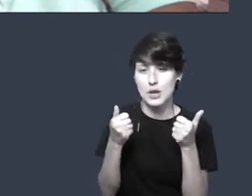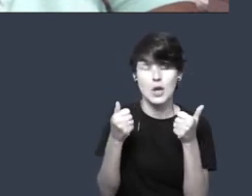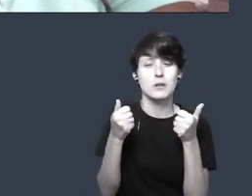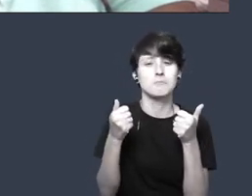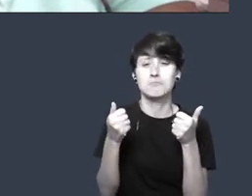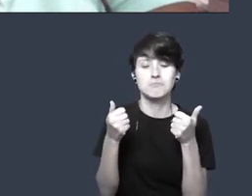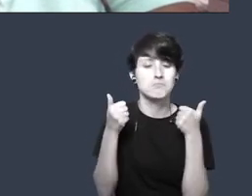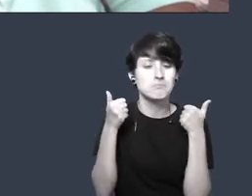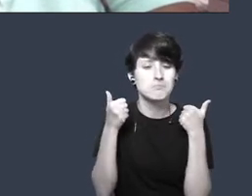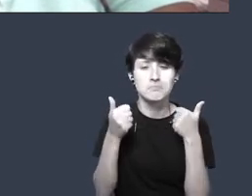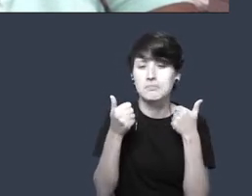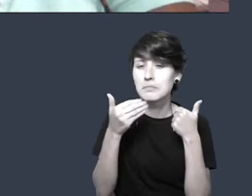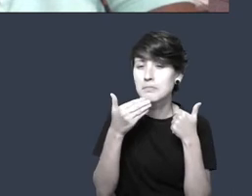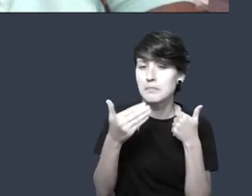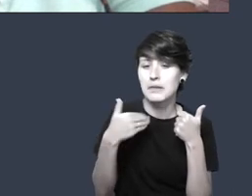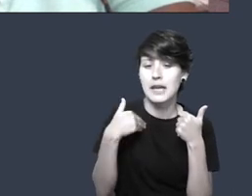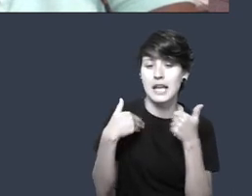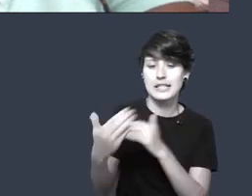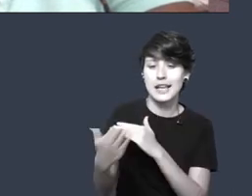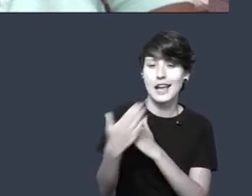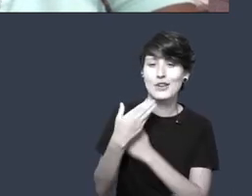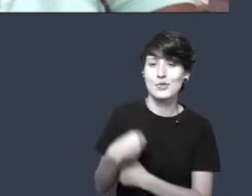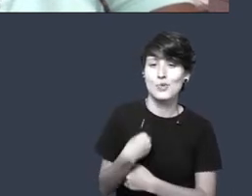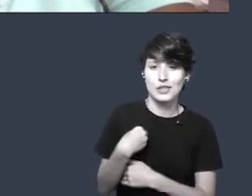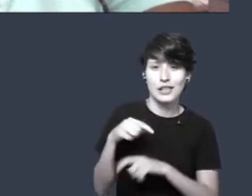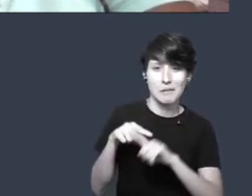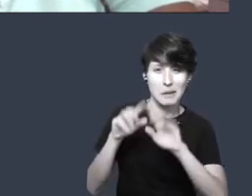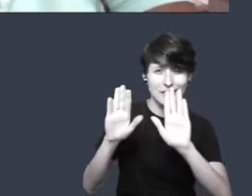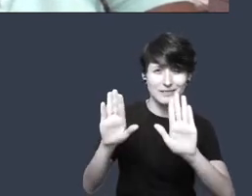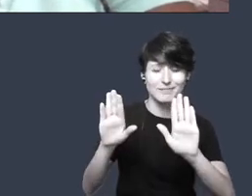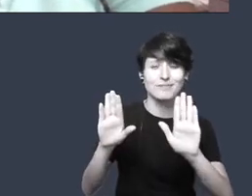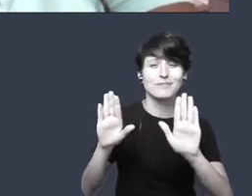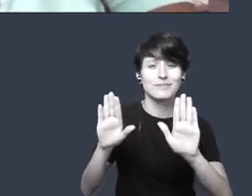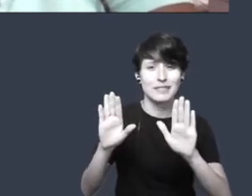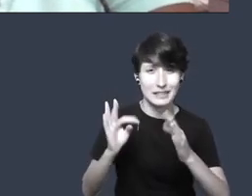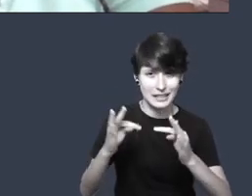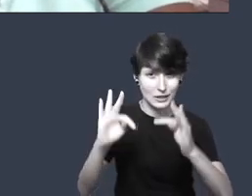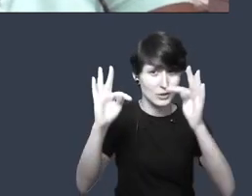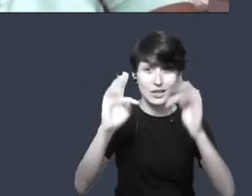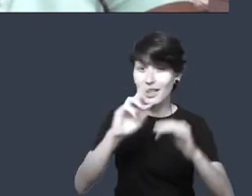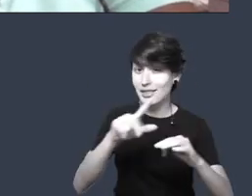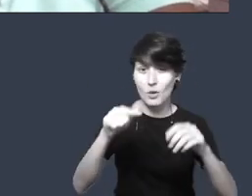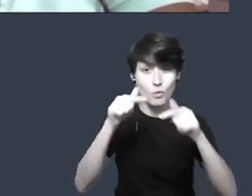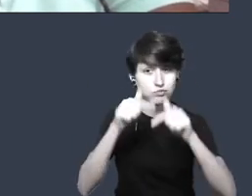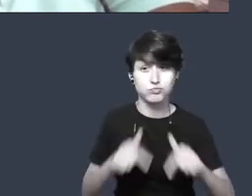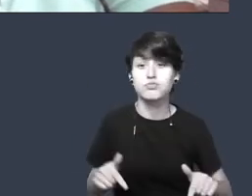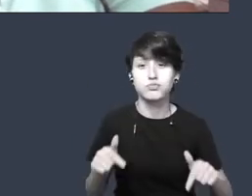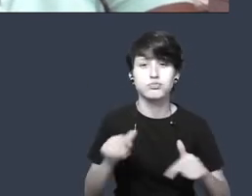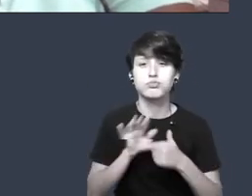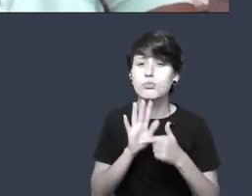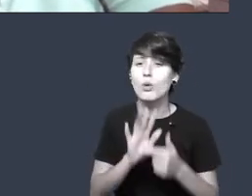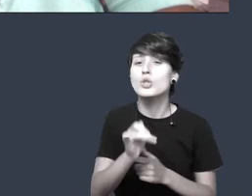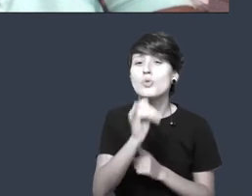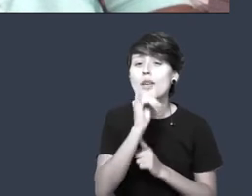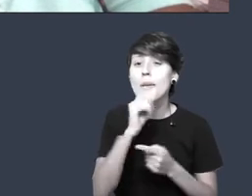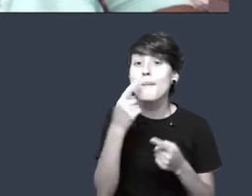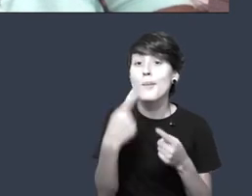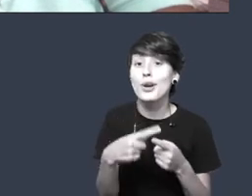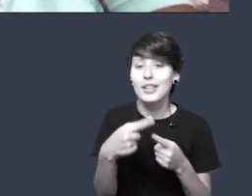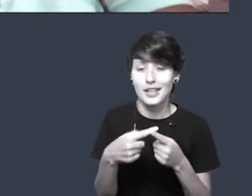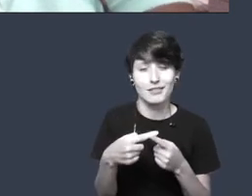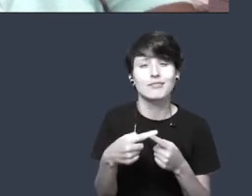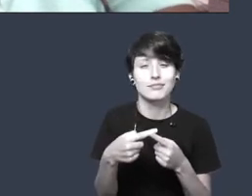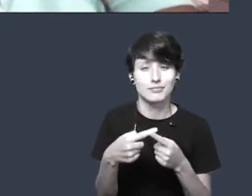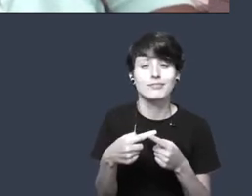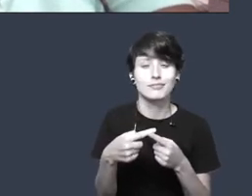ela facilita tanto a nossa vida, mas espera lá. A tecnologia ela não é neutra e começa a dar exemplos do porquê. Então, também tem a história